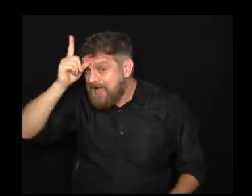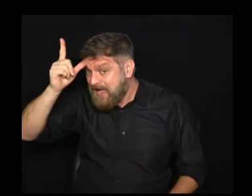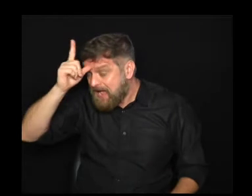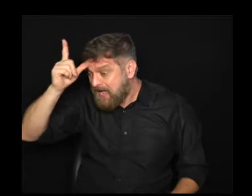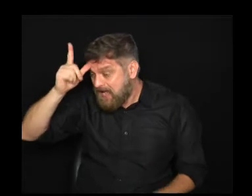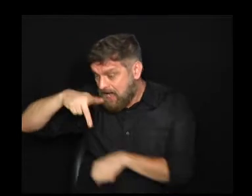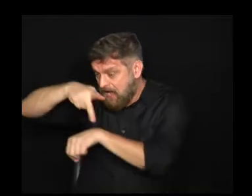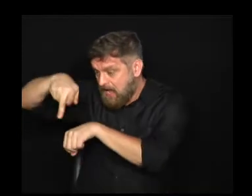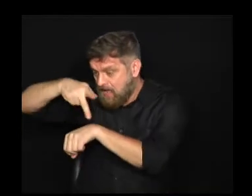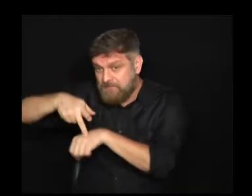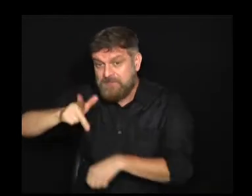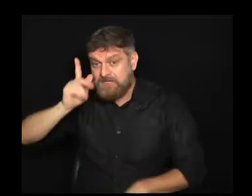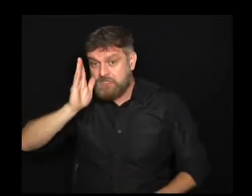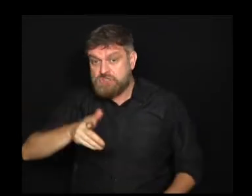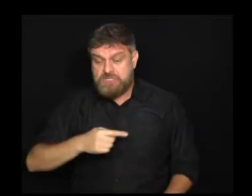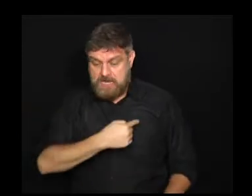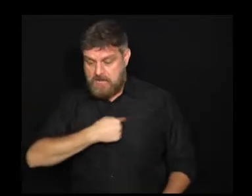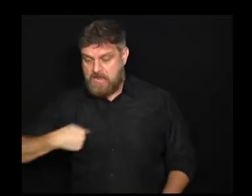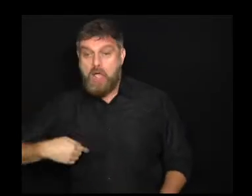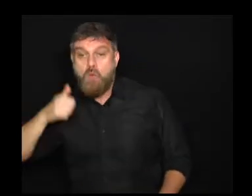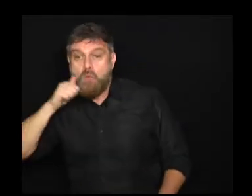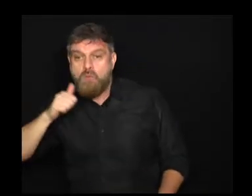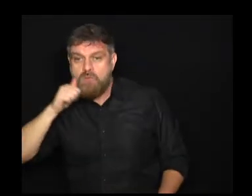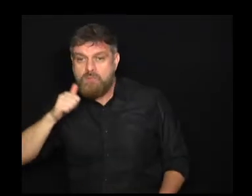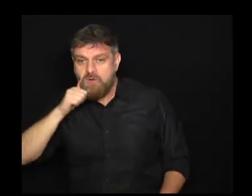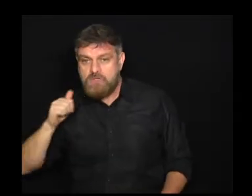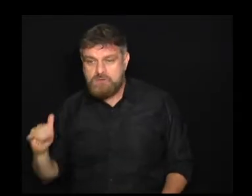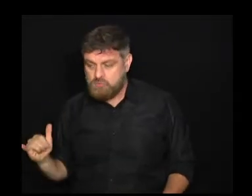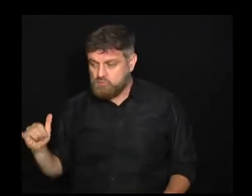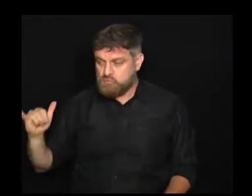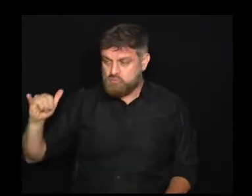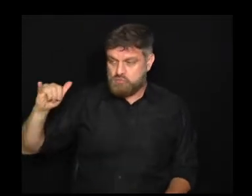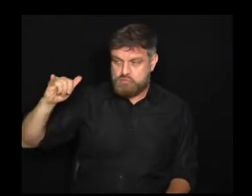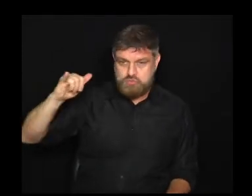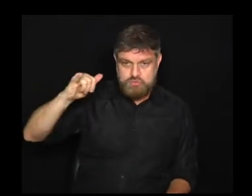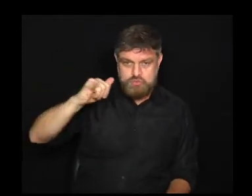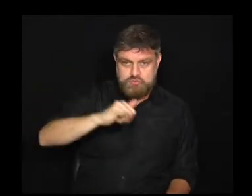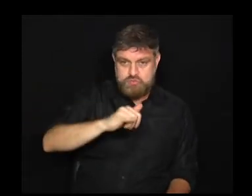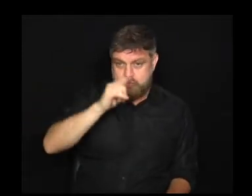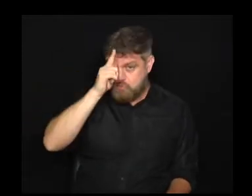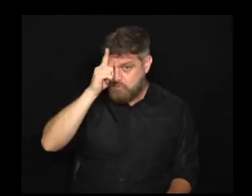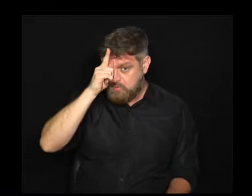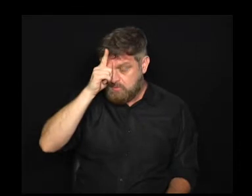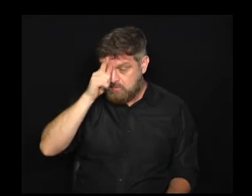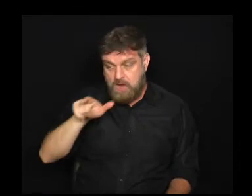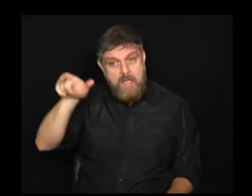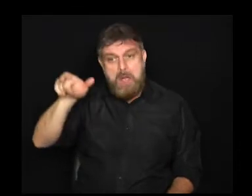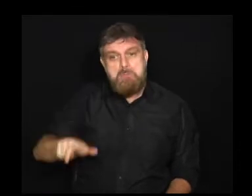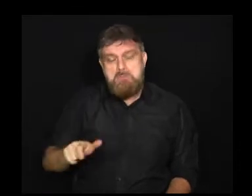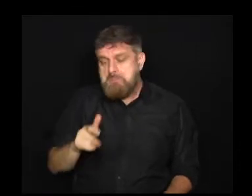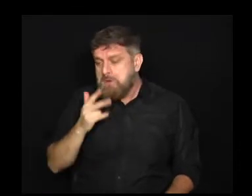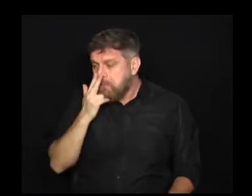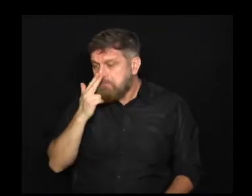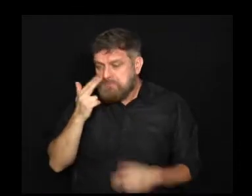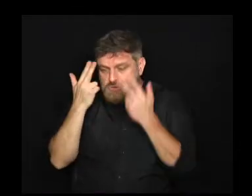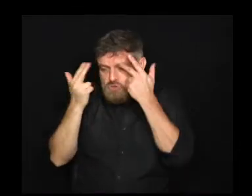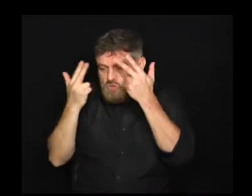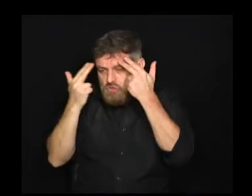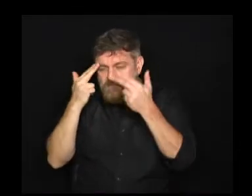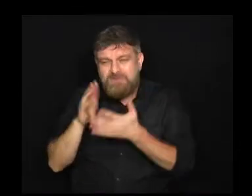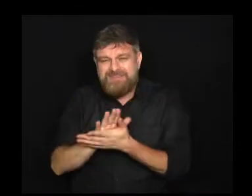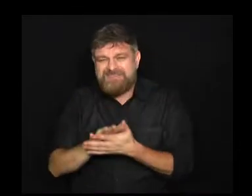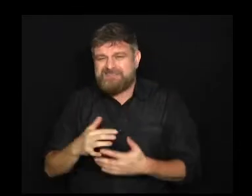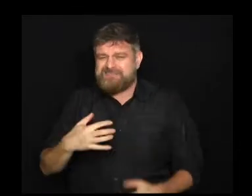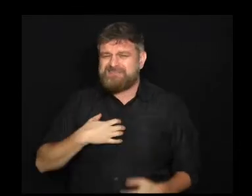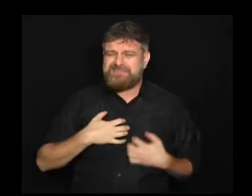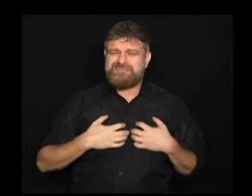uma transmissão de uma chinesa que veio, inclusive no período ela estava sem sintoma respiratório, ela estava só com